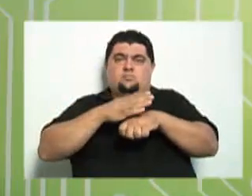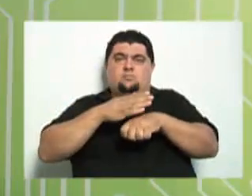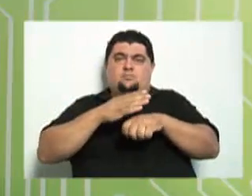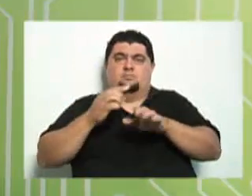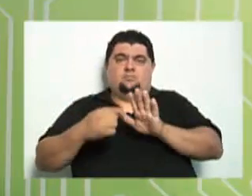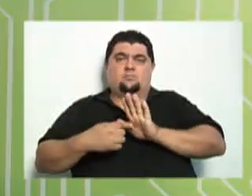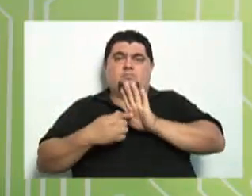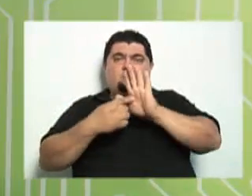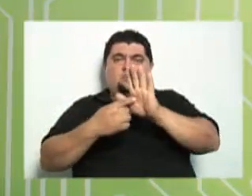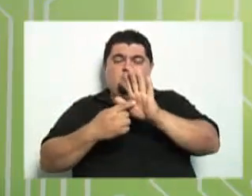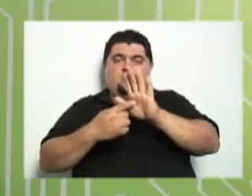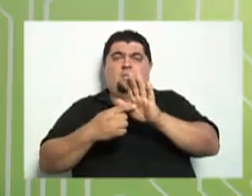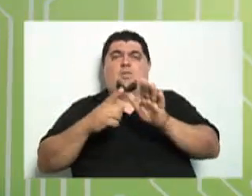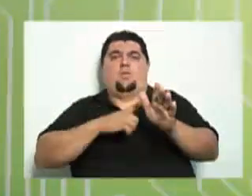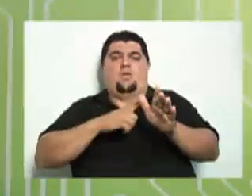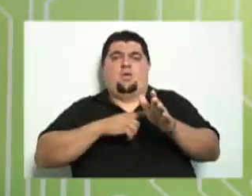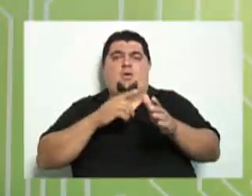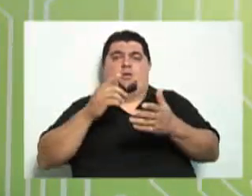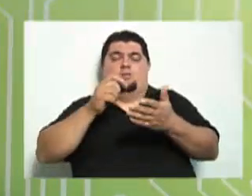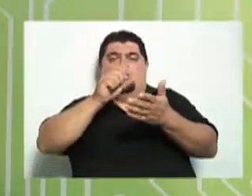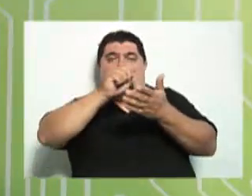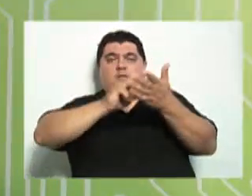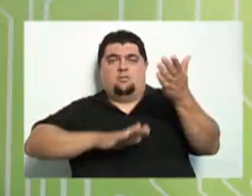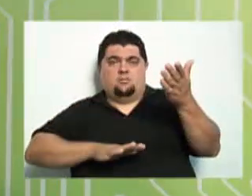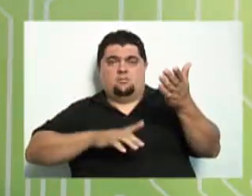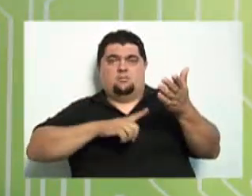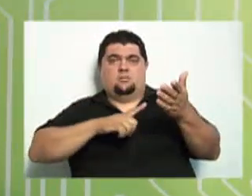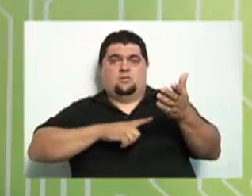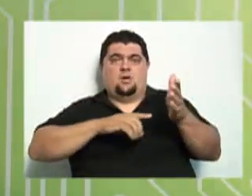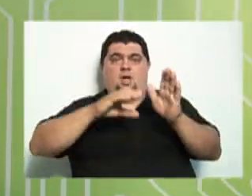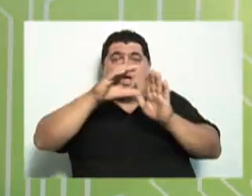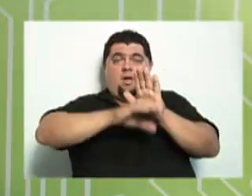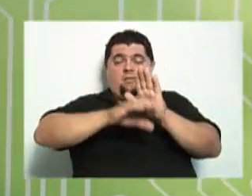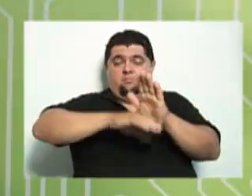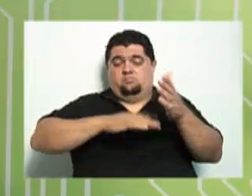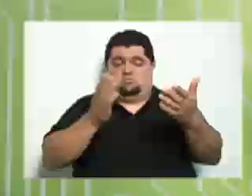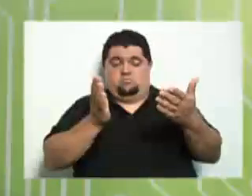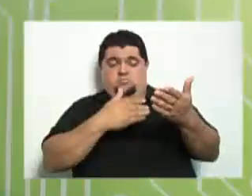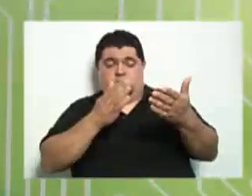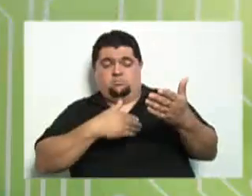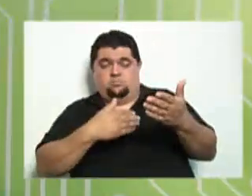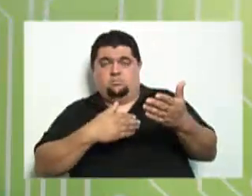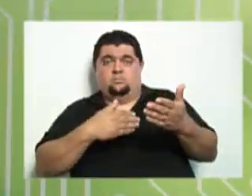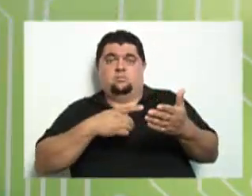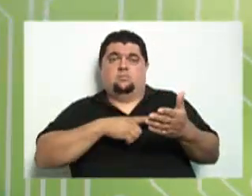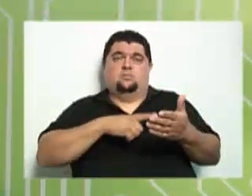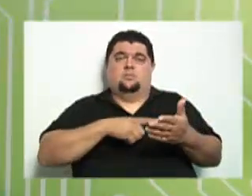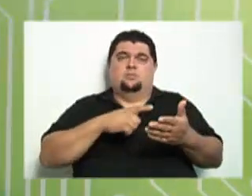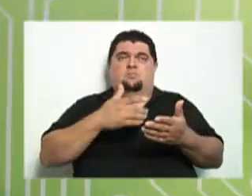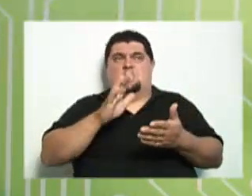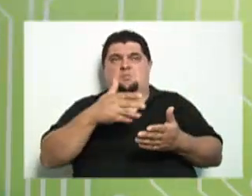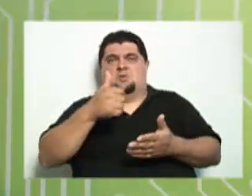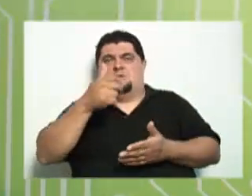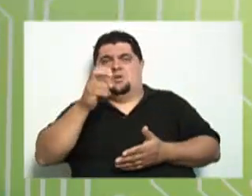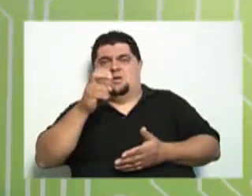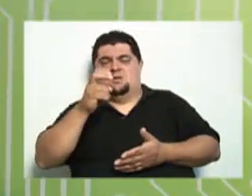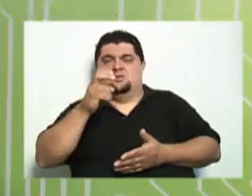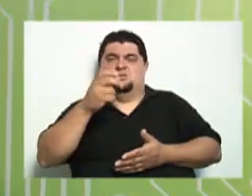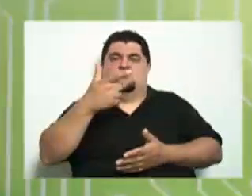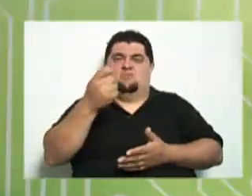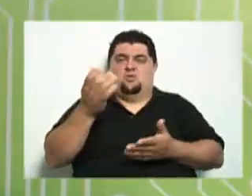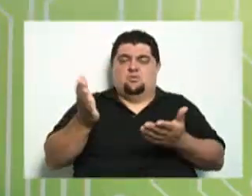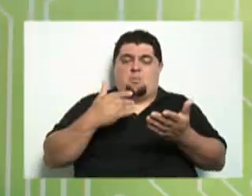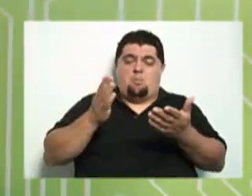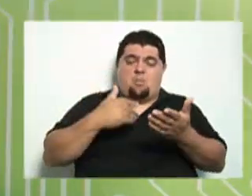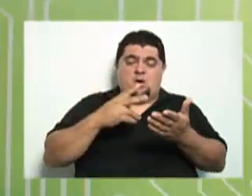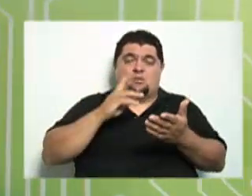um material de apoio. Para cada aula existe um capítulo de livro. Então, um capítulo que vai ter ali em torno de 15 a 20 páginas,